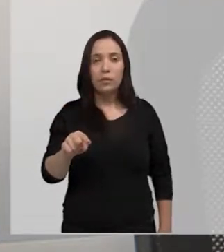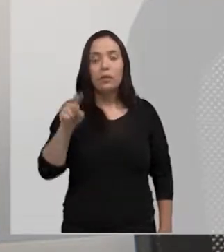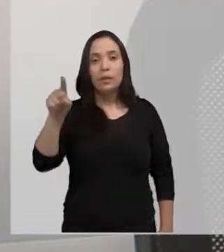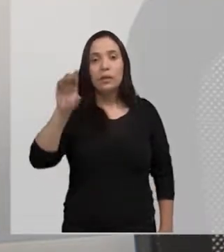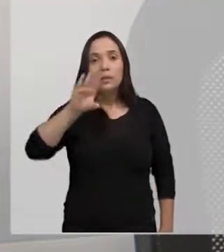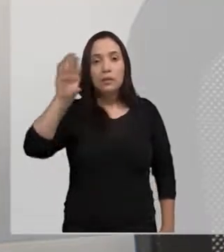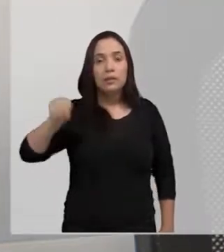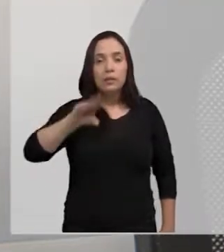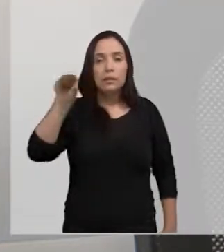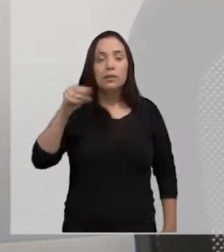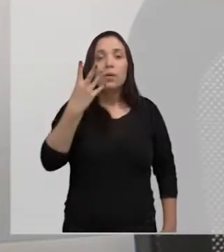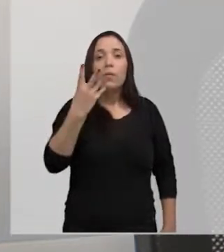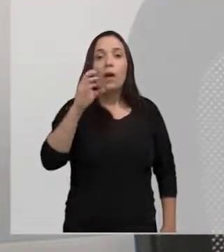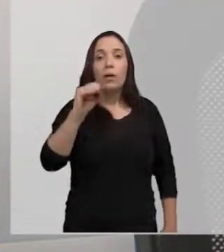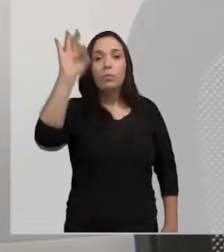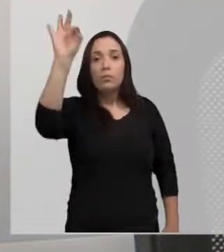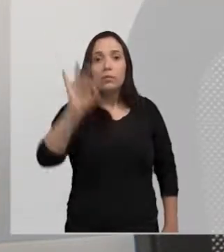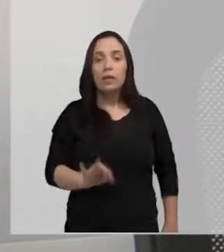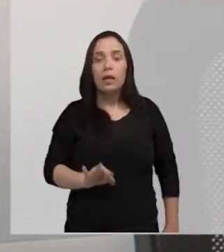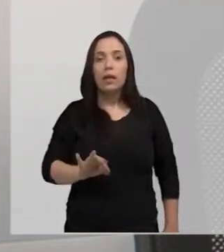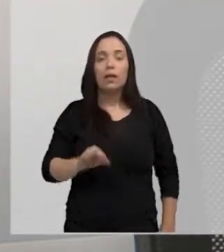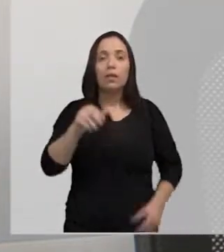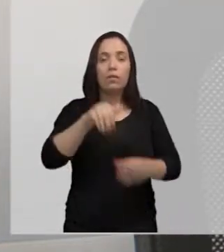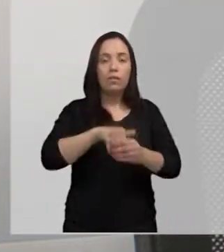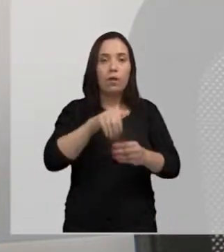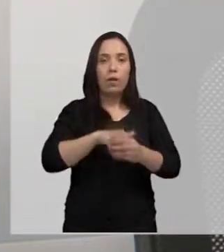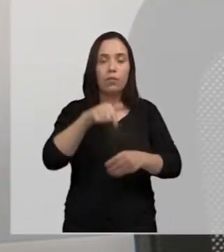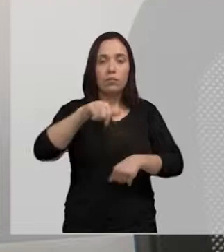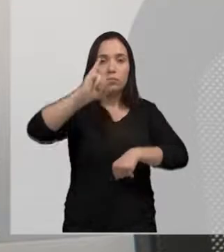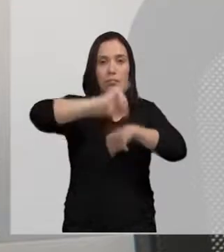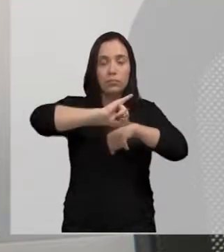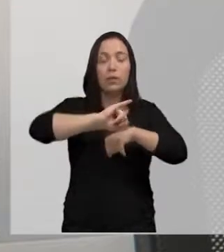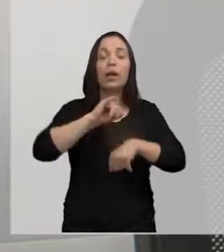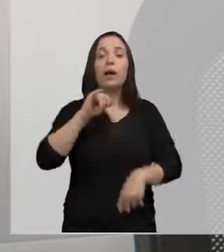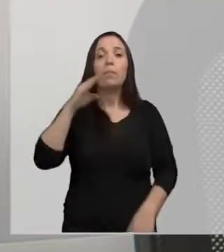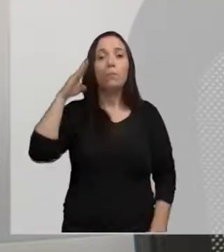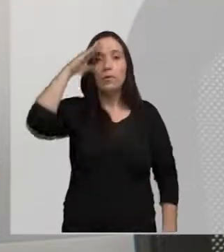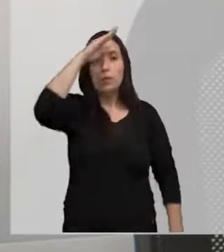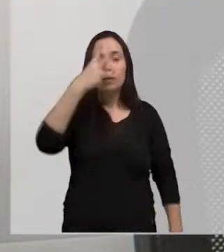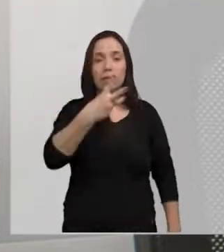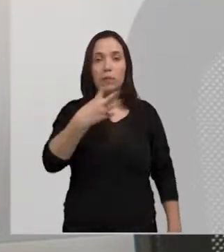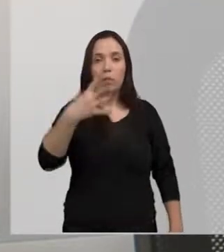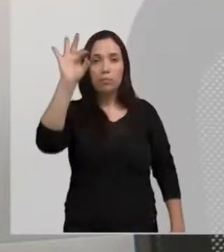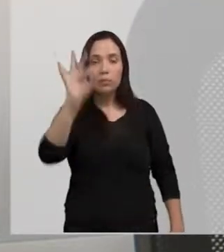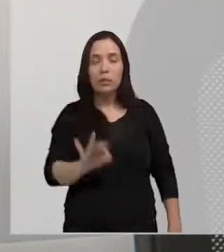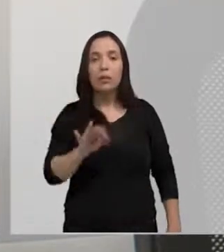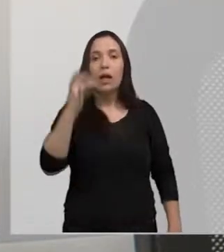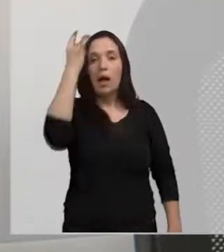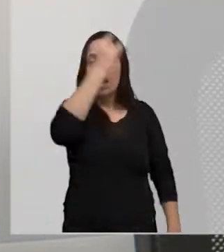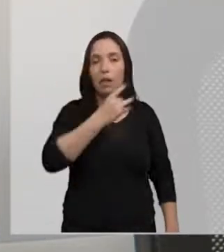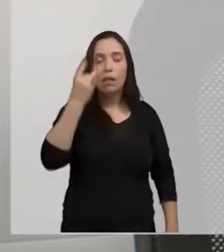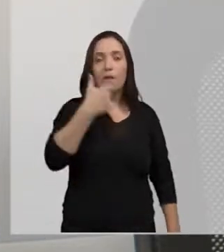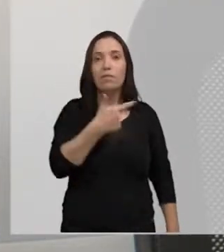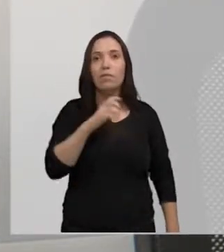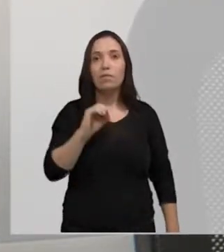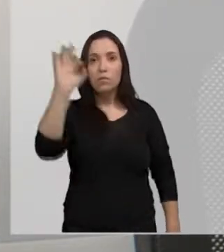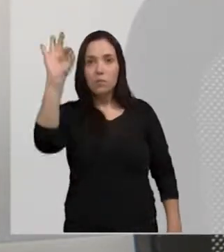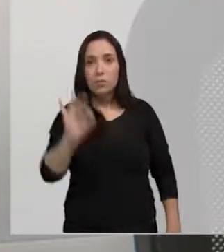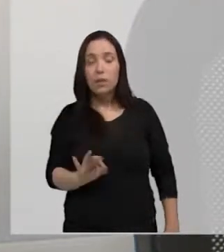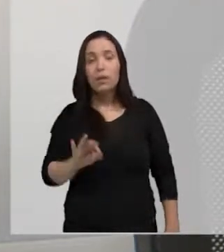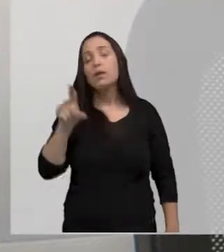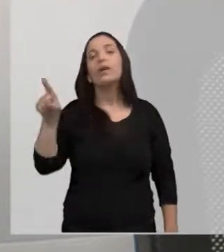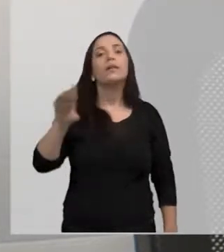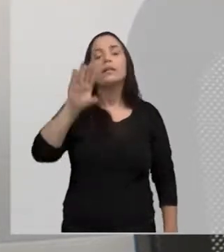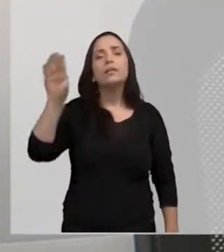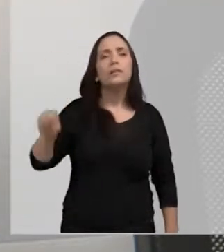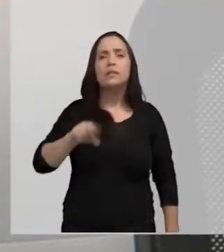Ciro tirou 40% dos votos da capital, o Bolsonaro tirou 34% e o Fernando Haddad 20%. Quer dizer, o